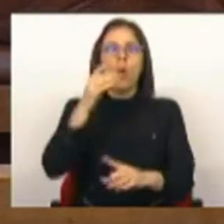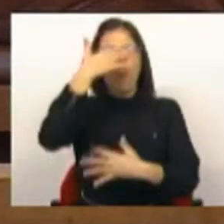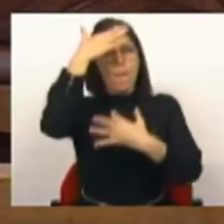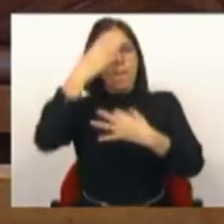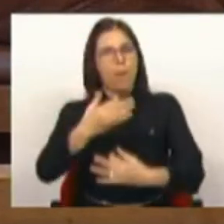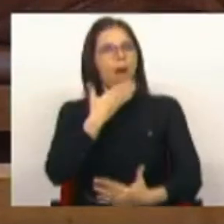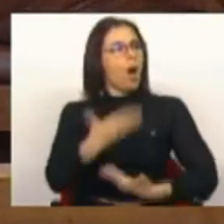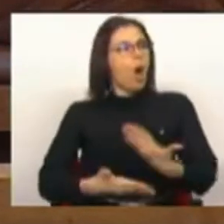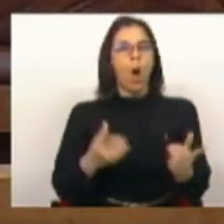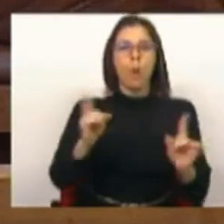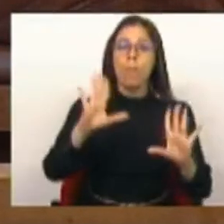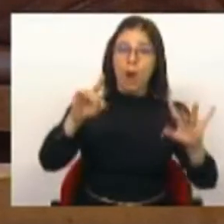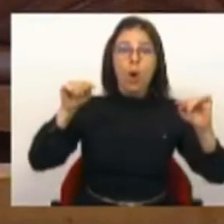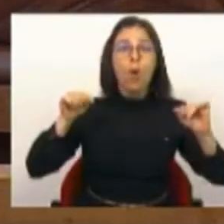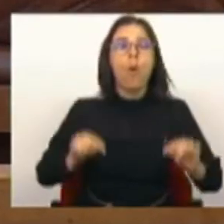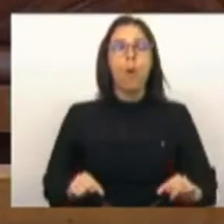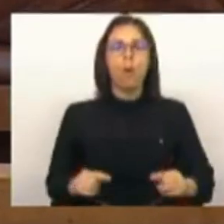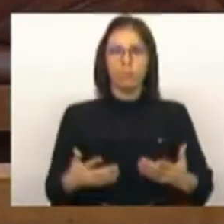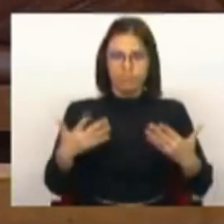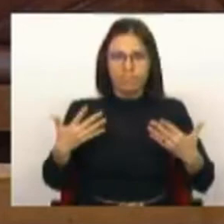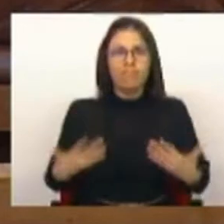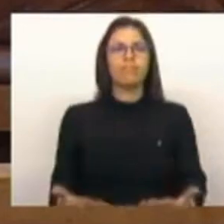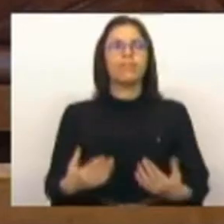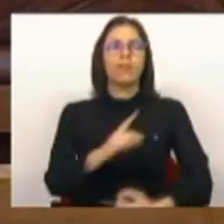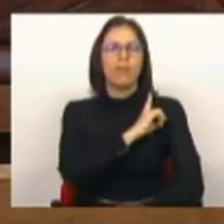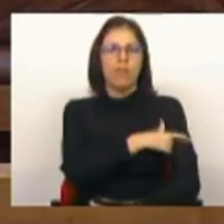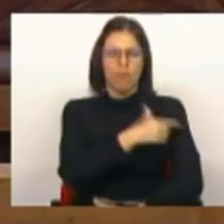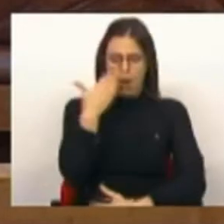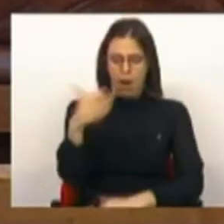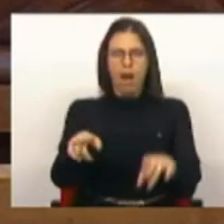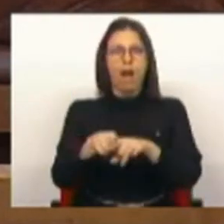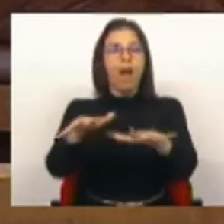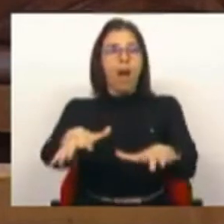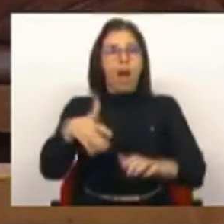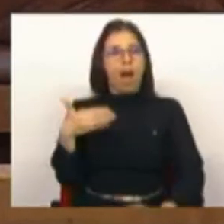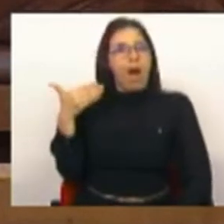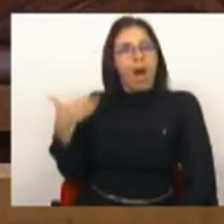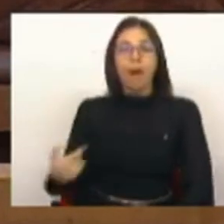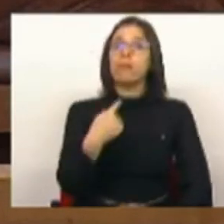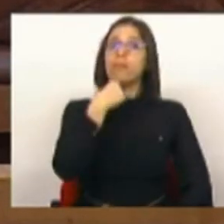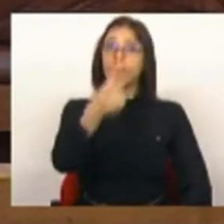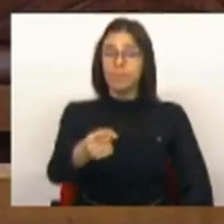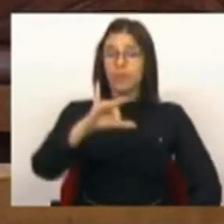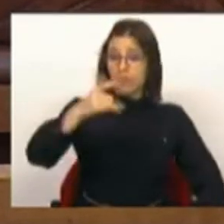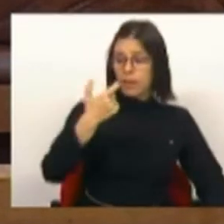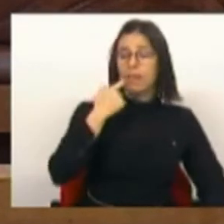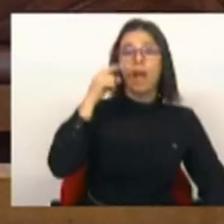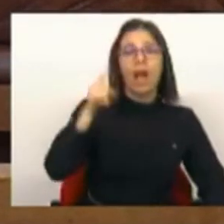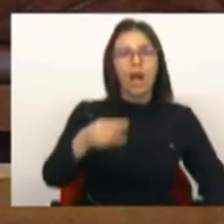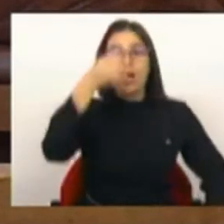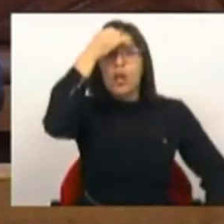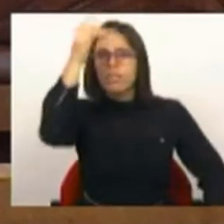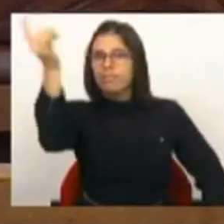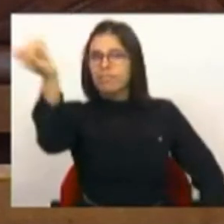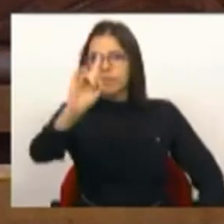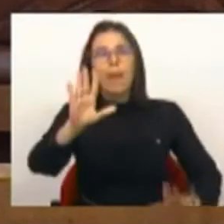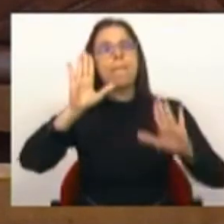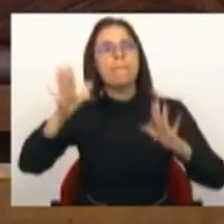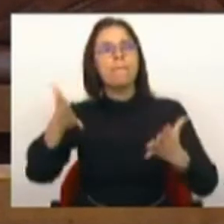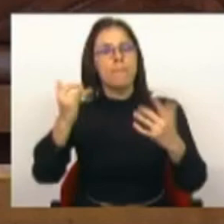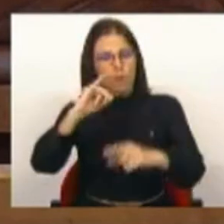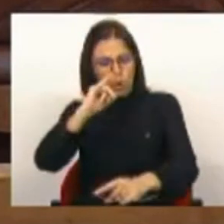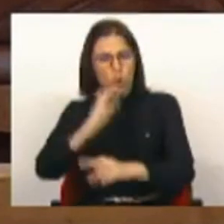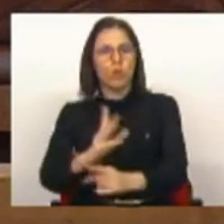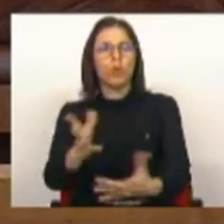moralmente viável, mas hoje é o momento em que há uma força política nesta Assembleia que diz o 25 de Abril não o esqueceremos, mas queremos